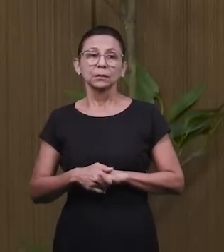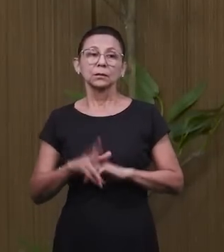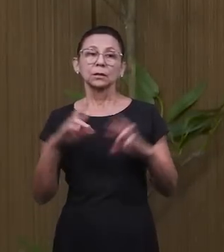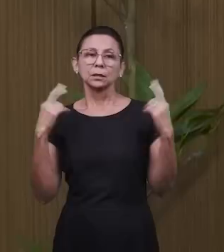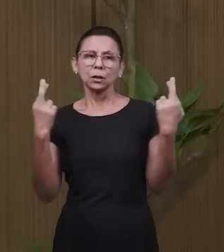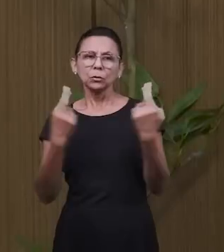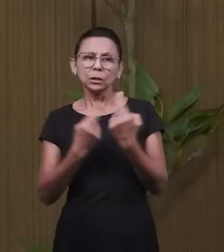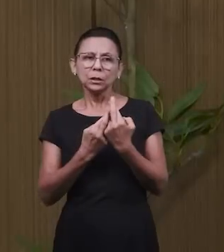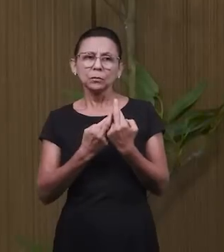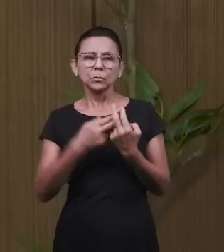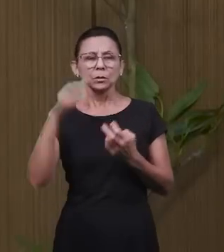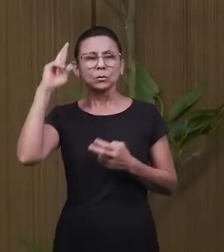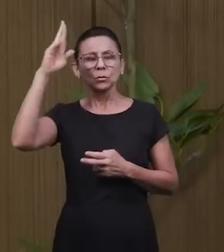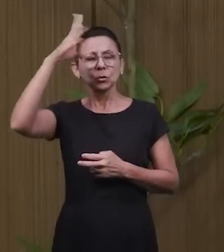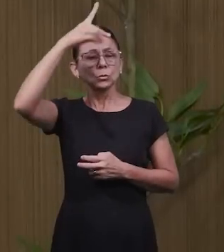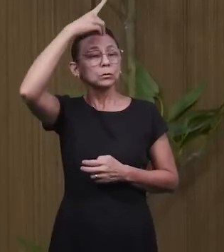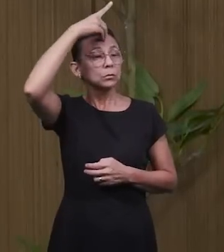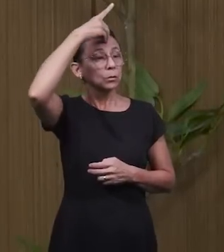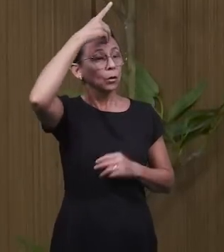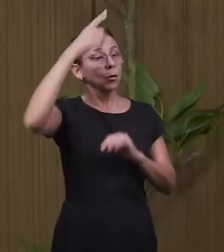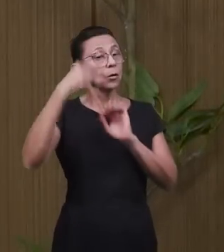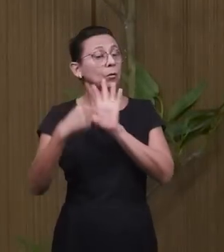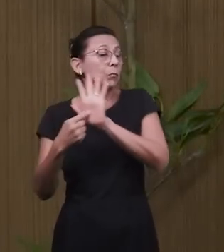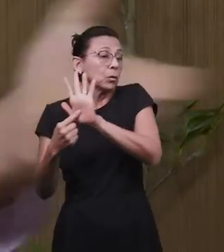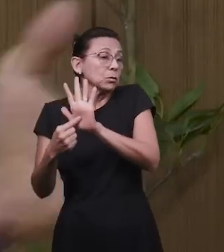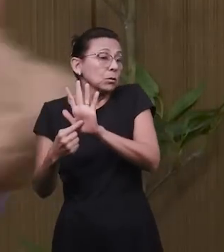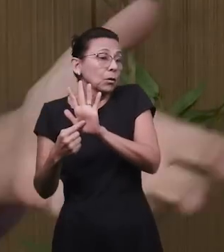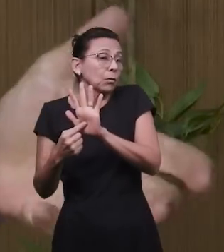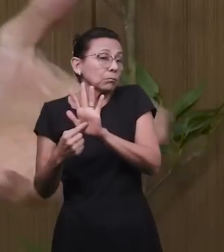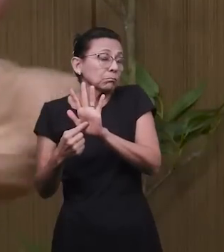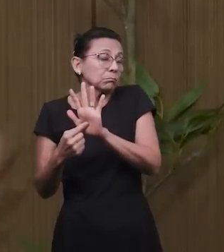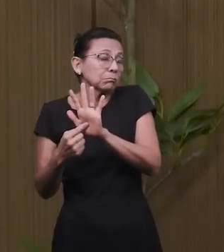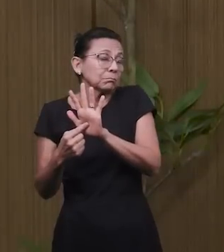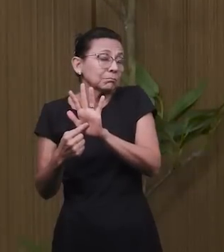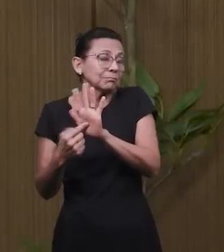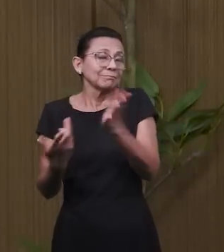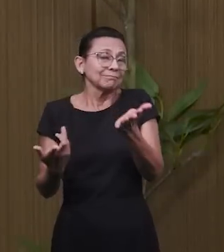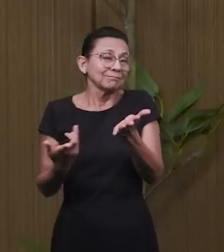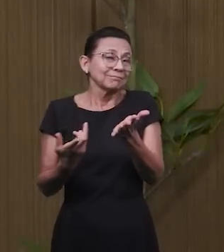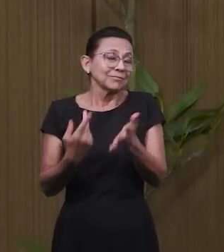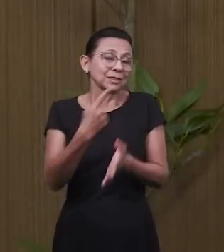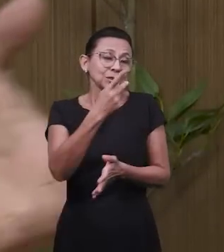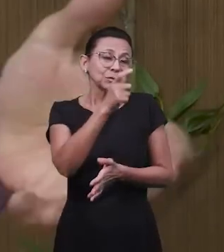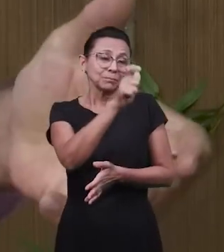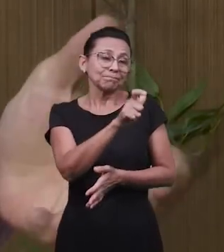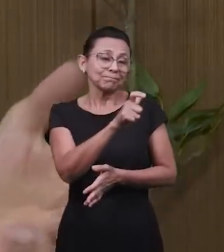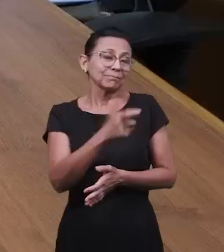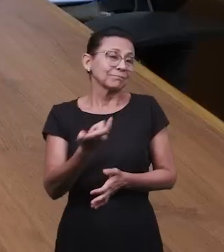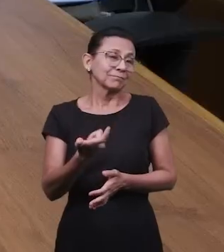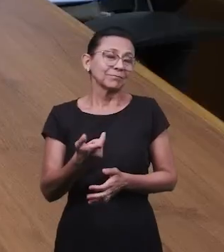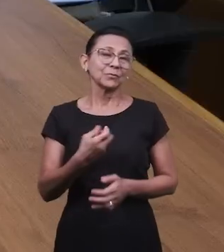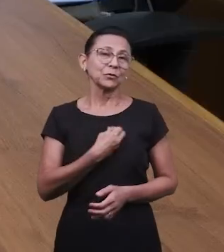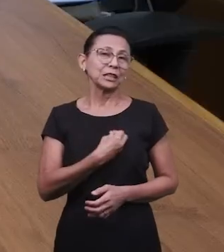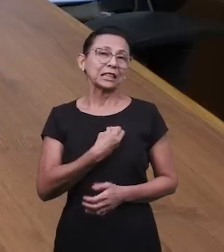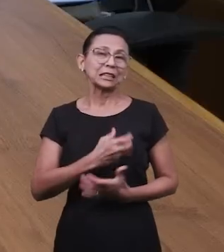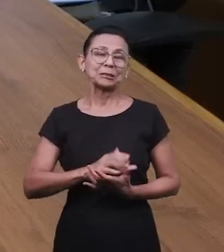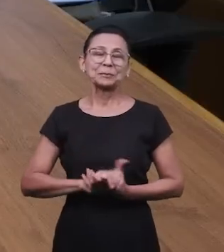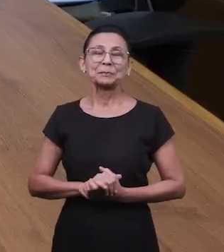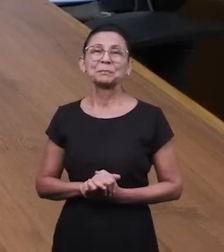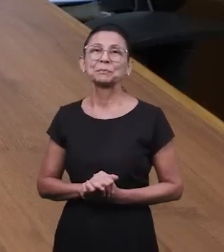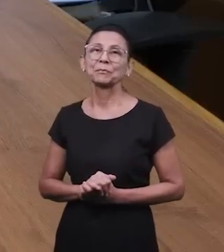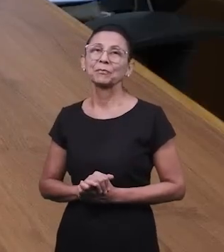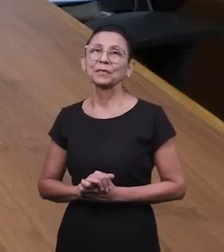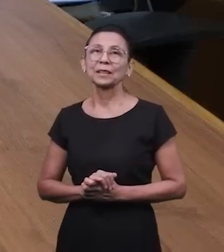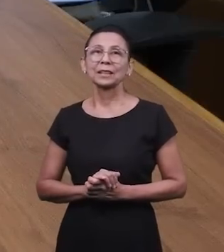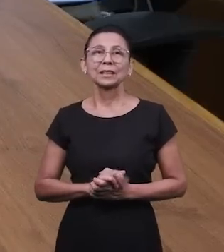é o corpo que ouve. Eu recebi dons espirituais de uma igreja que tem comunhão. E Jesus está falando com essa igreja. Eu disse, ele